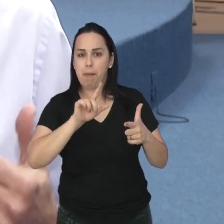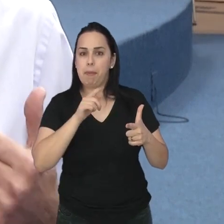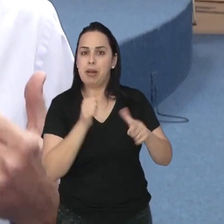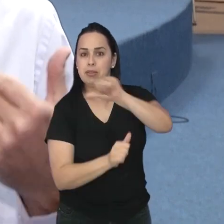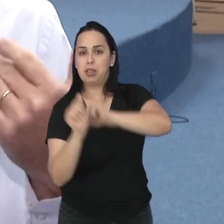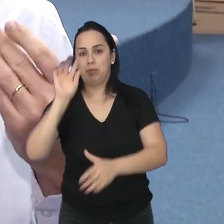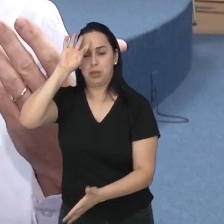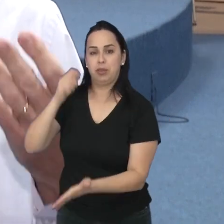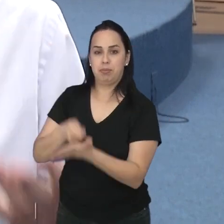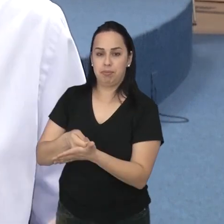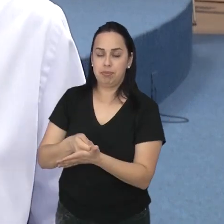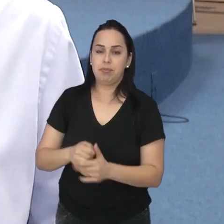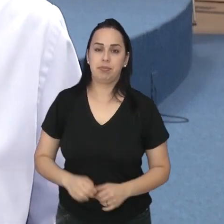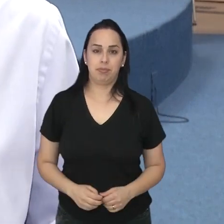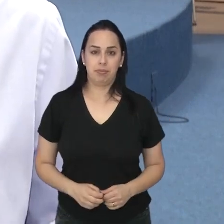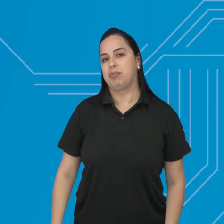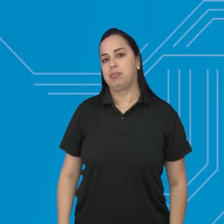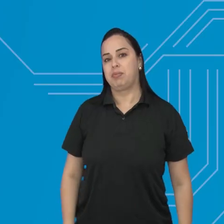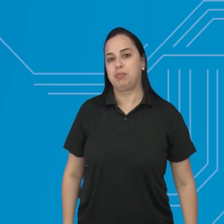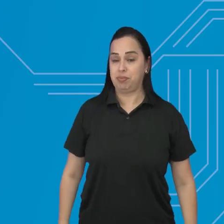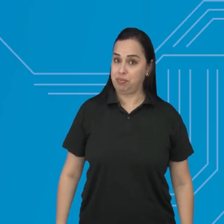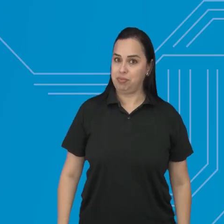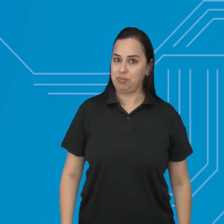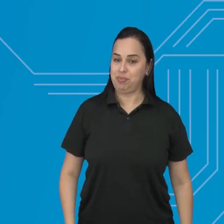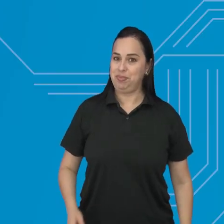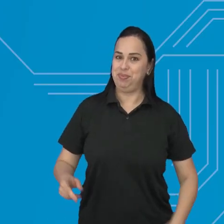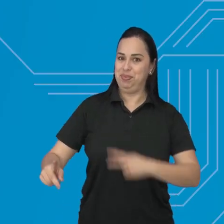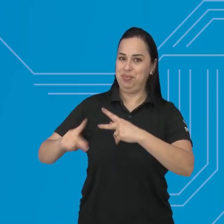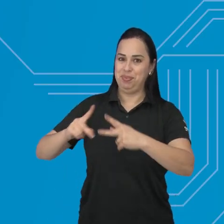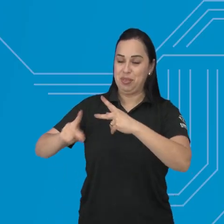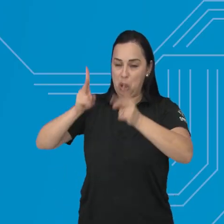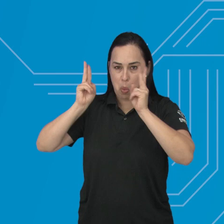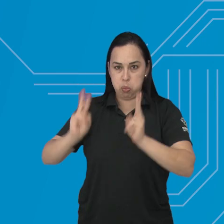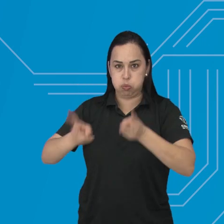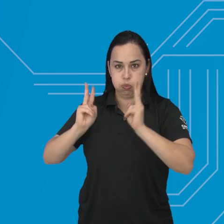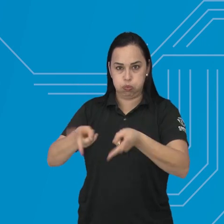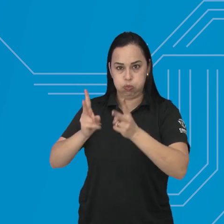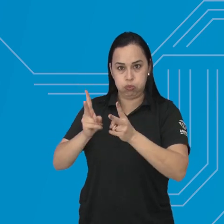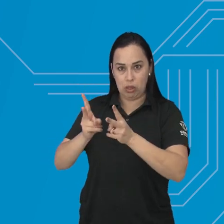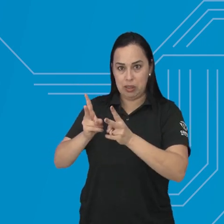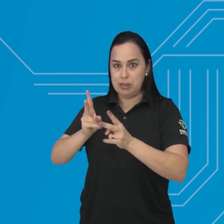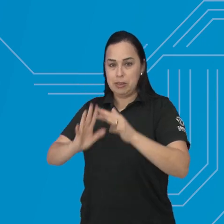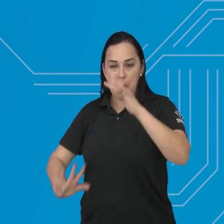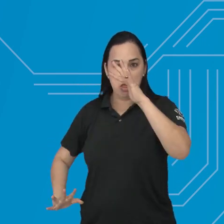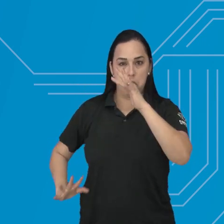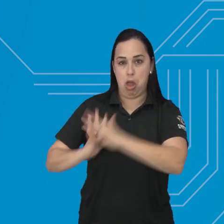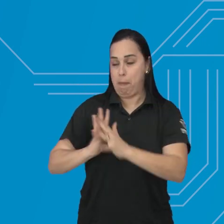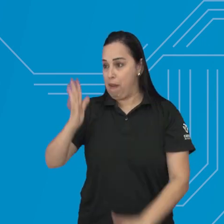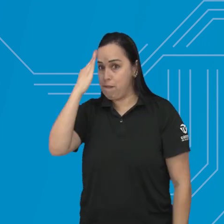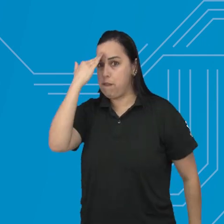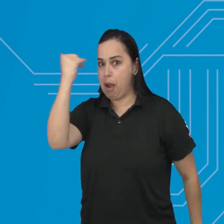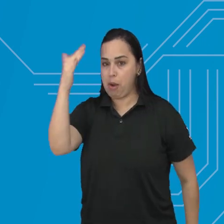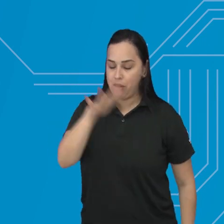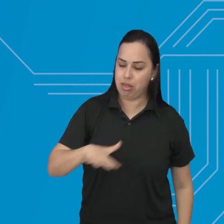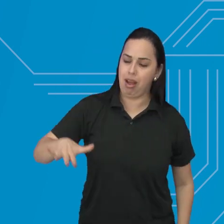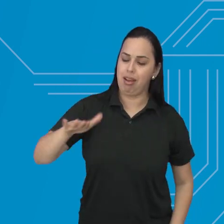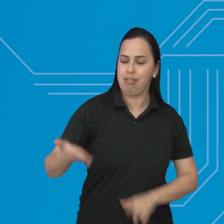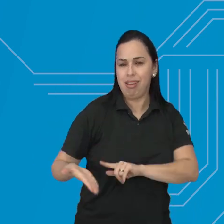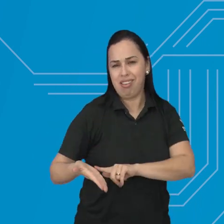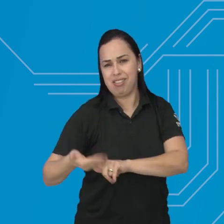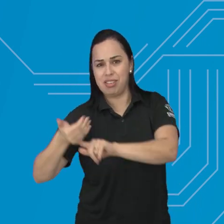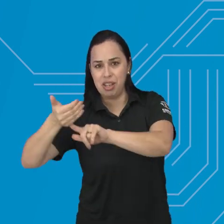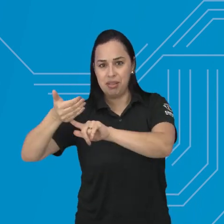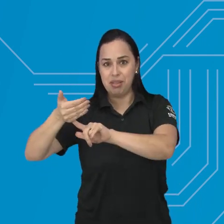esses problemas precisam ser solucionados. E São José dos Campos continua sendo destaque no ramo de inovação e tecnologia.